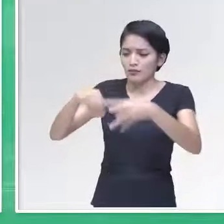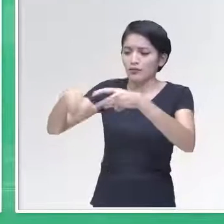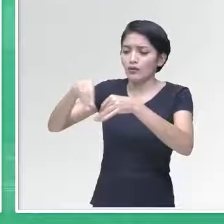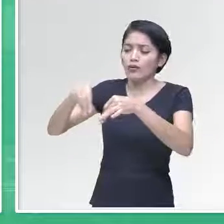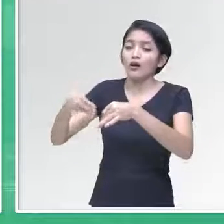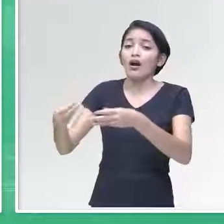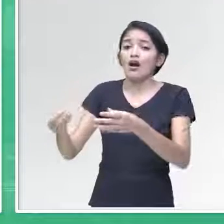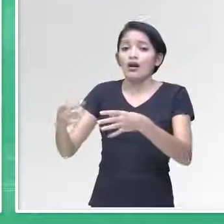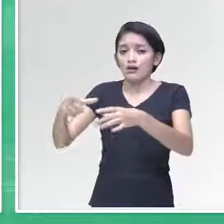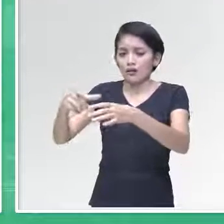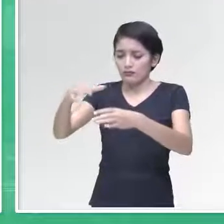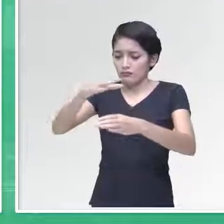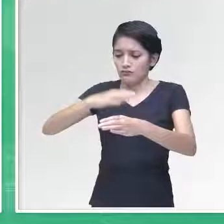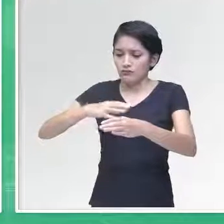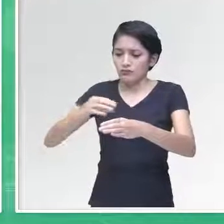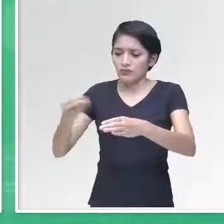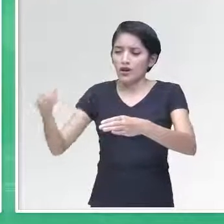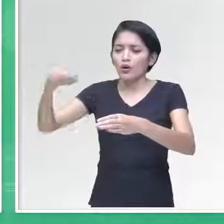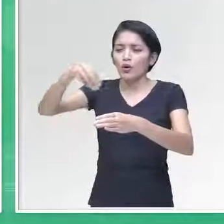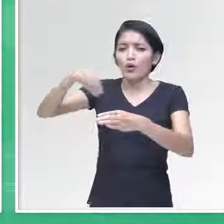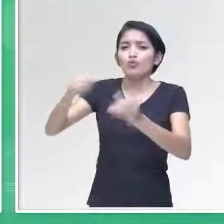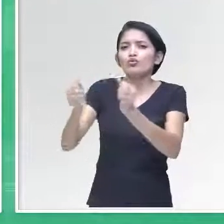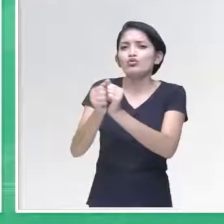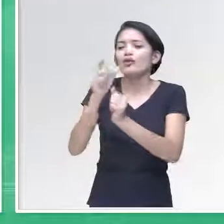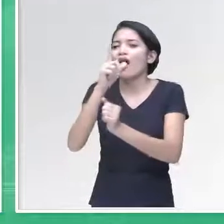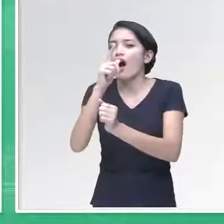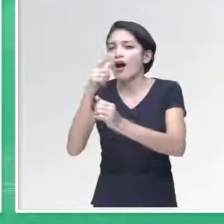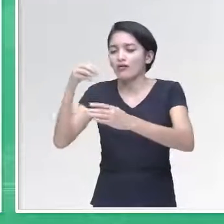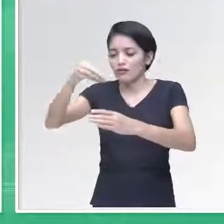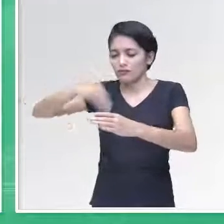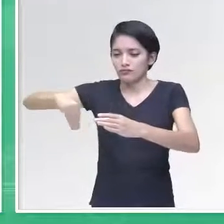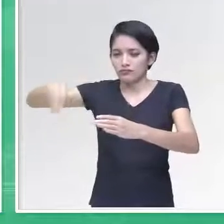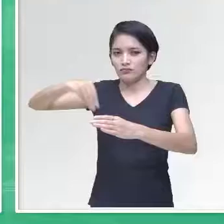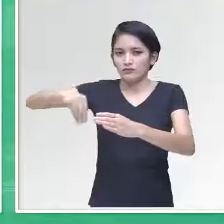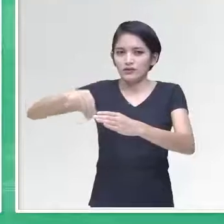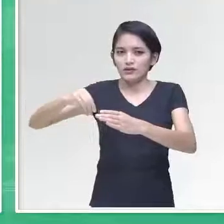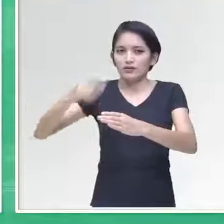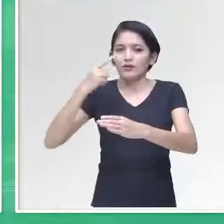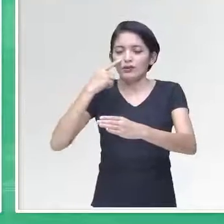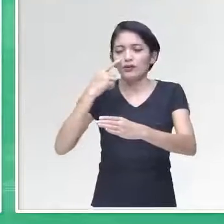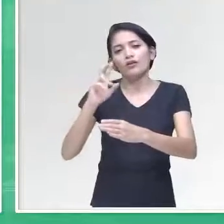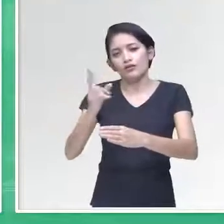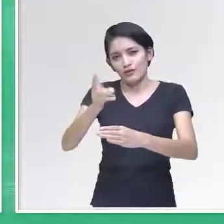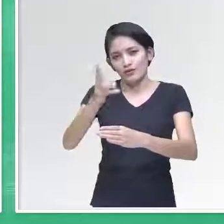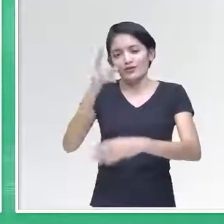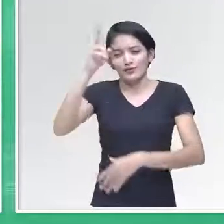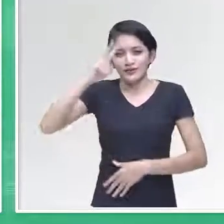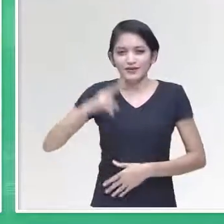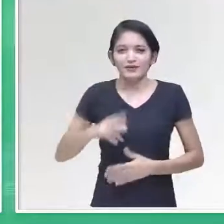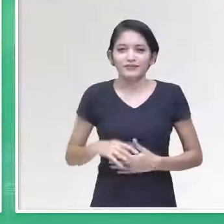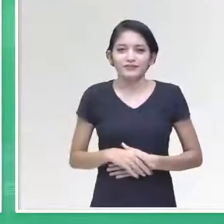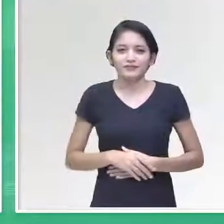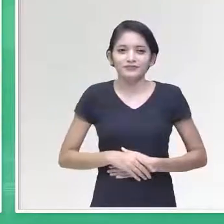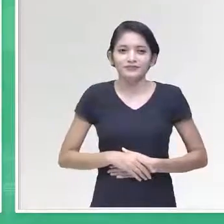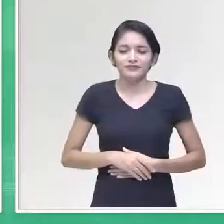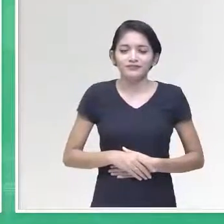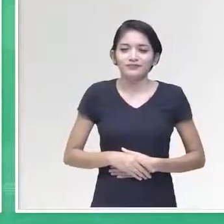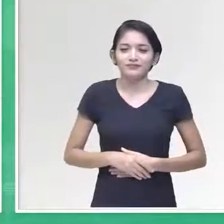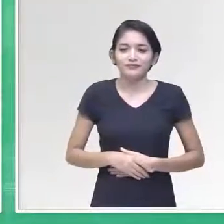nesse negócio, nessa vasilha com água e vejam a continuidade dessa história.